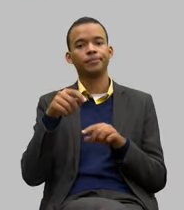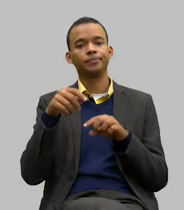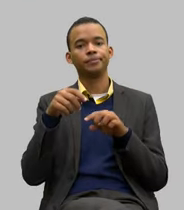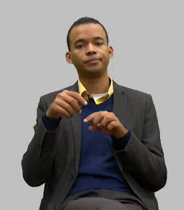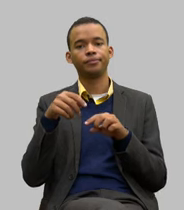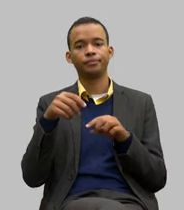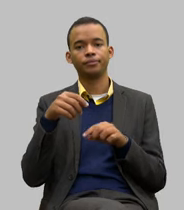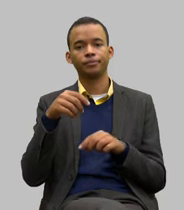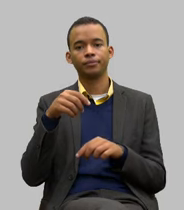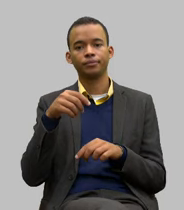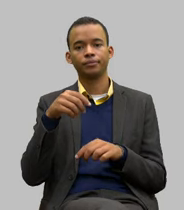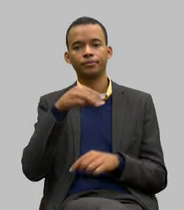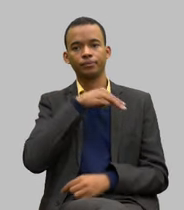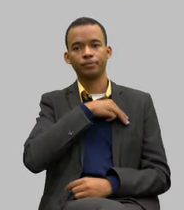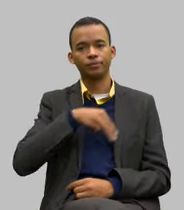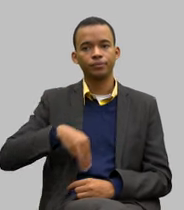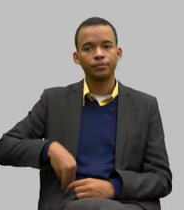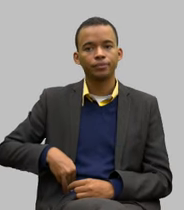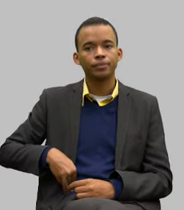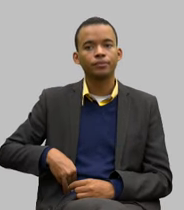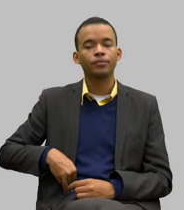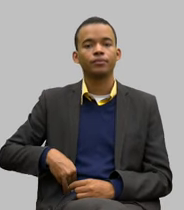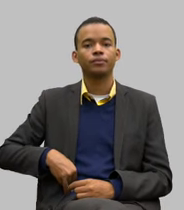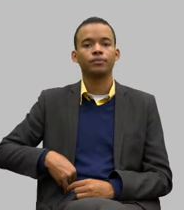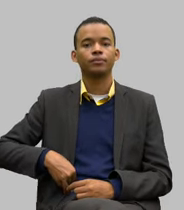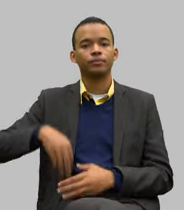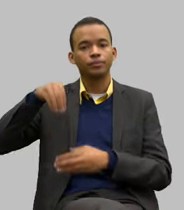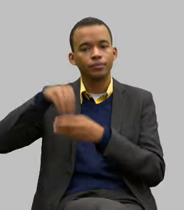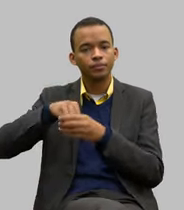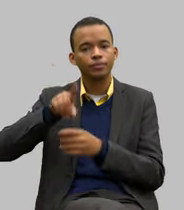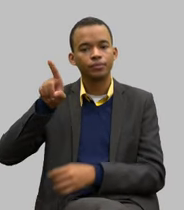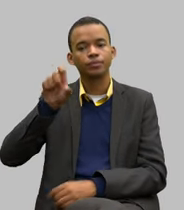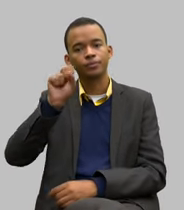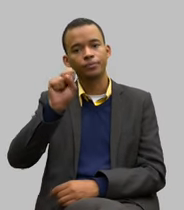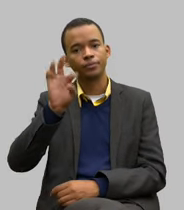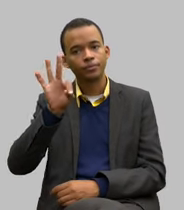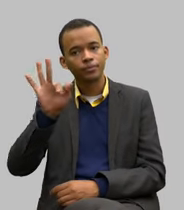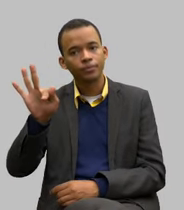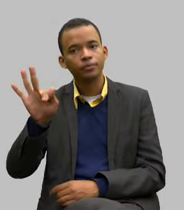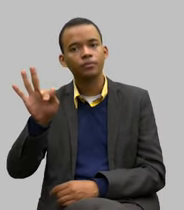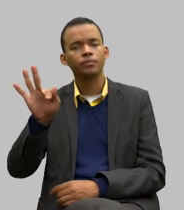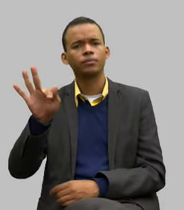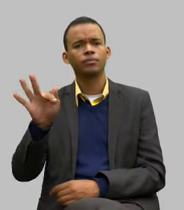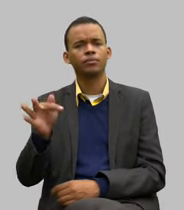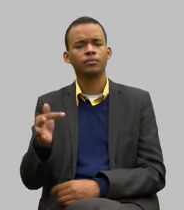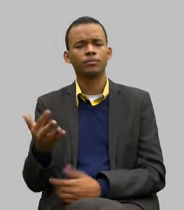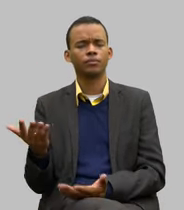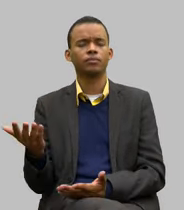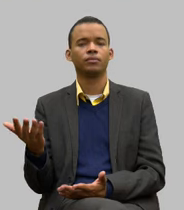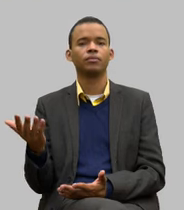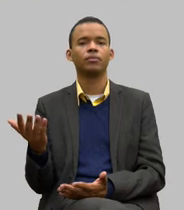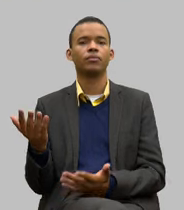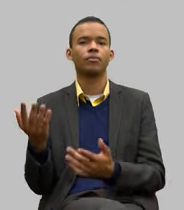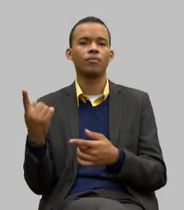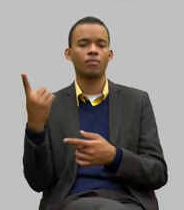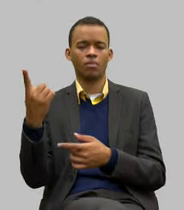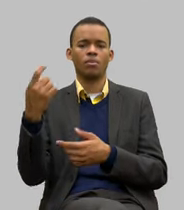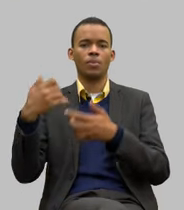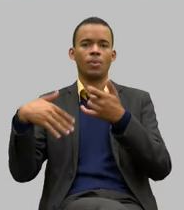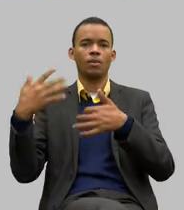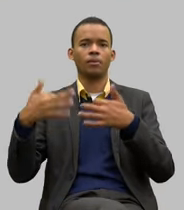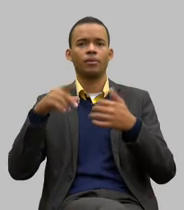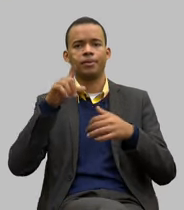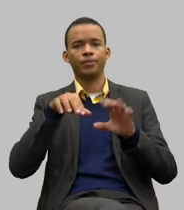se manifestar como foi aqui a fala do secretário do do do gof dizendo que inclusive por ele liberaria